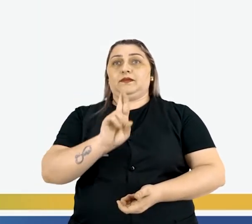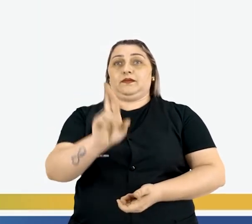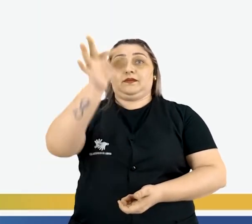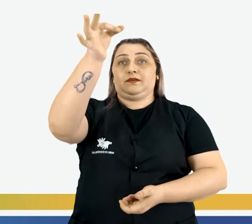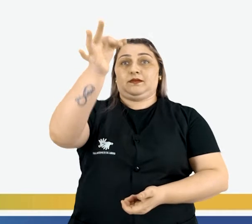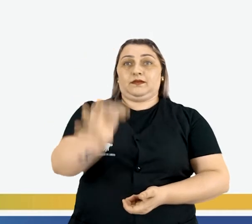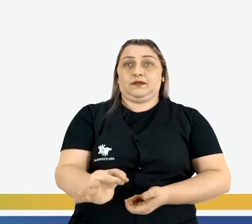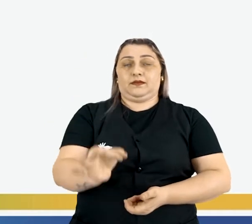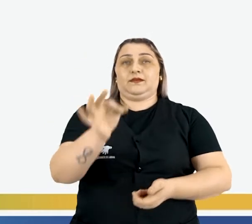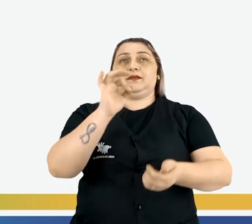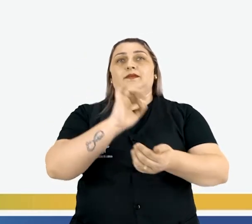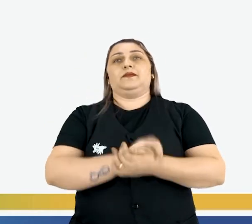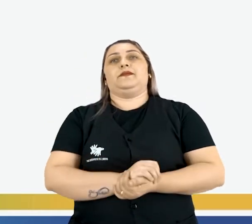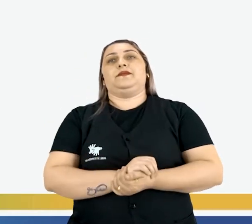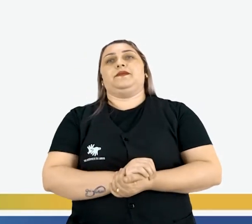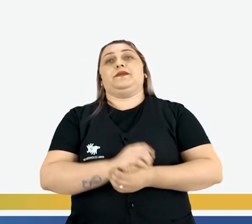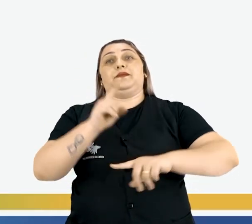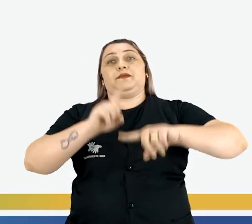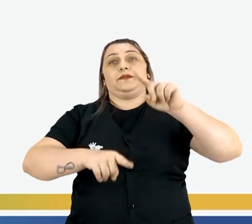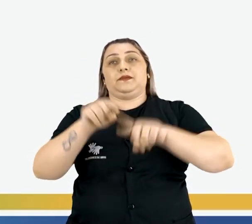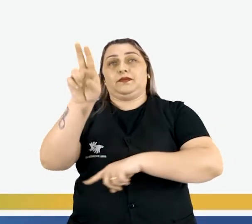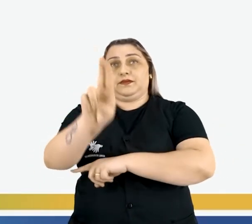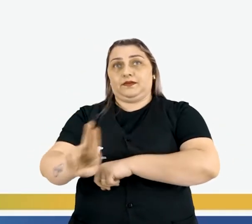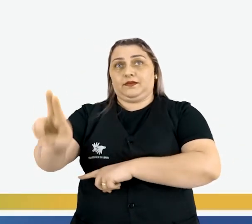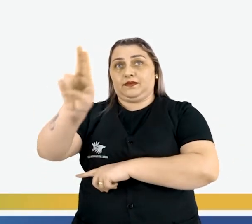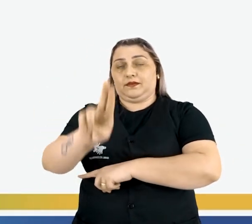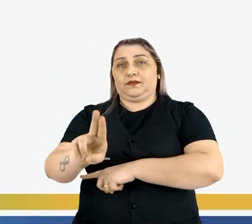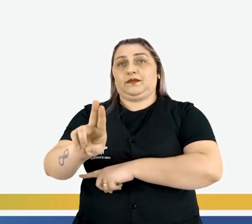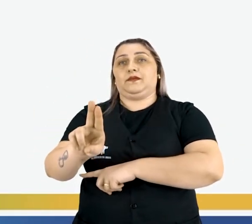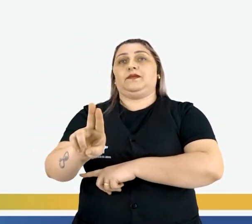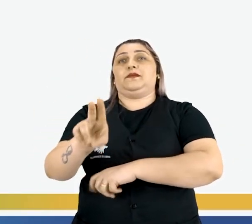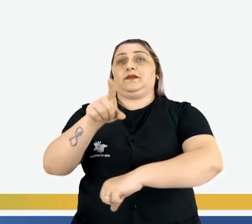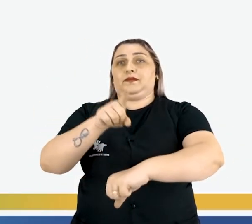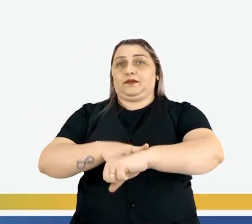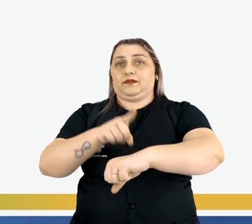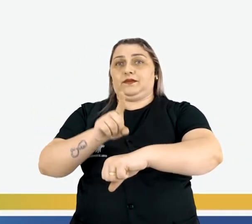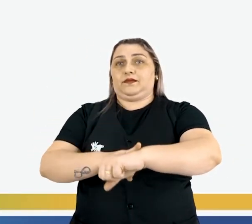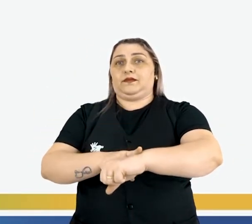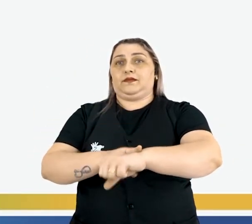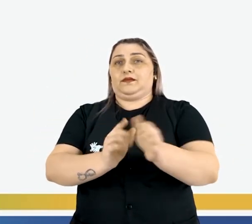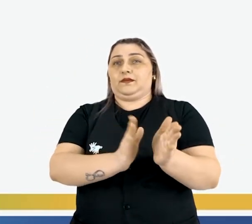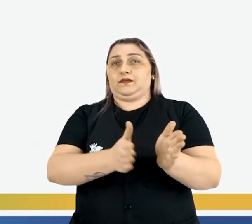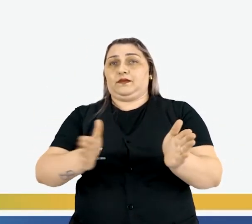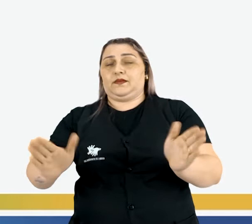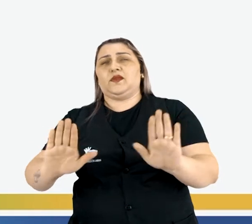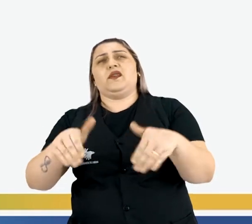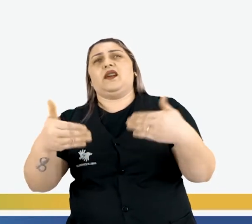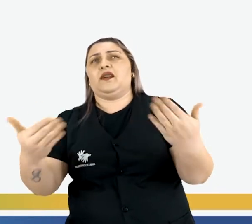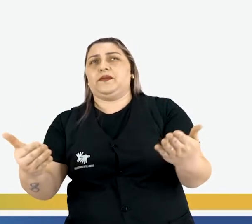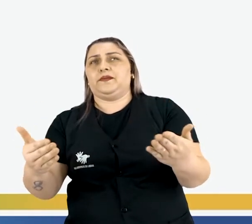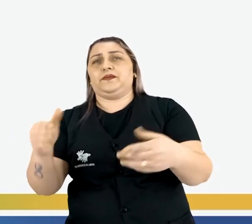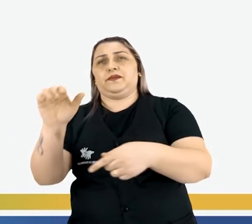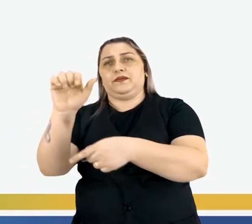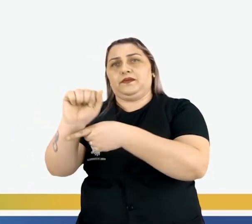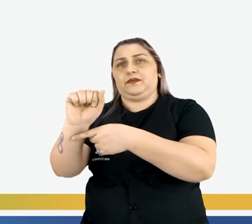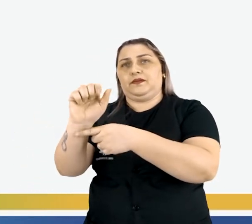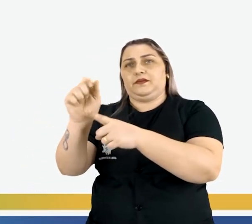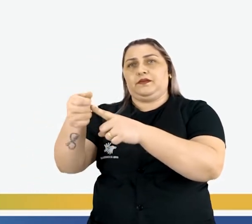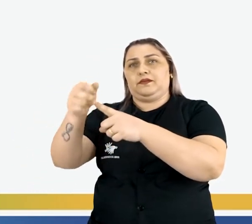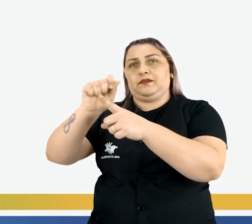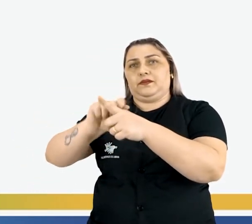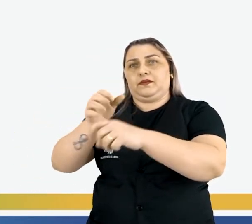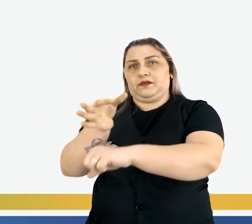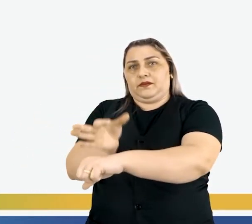correta. Os instrumentos utilizados para medir o tempo cronológico são: letra A, calendário